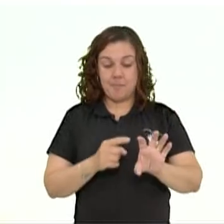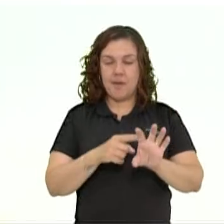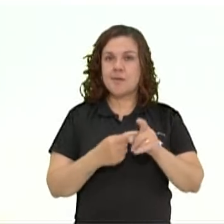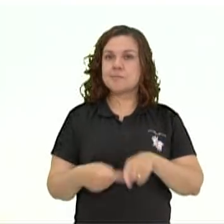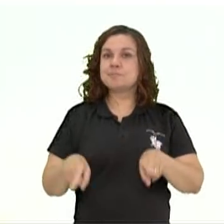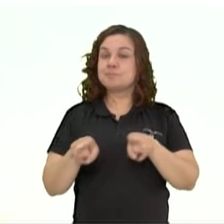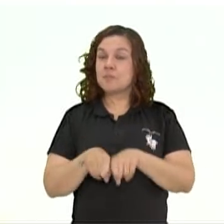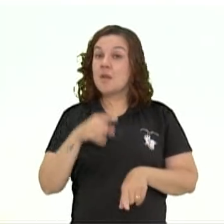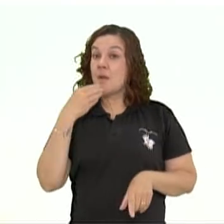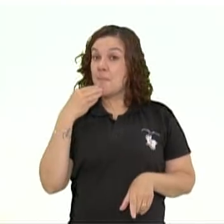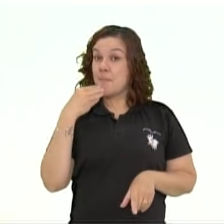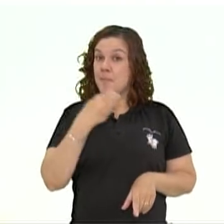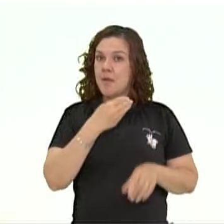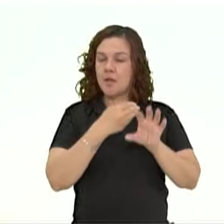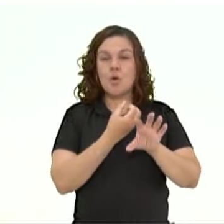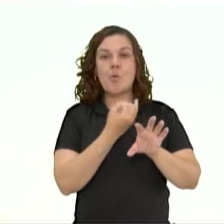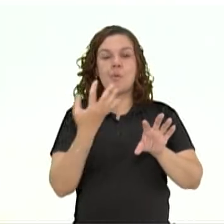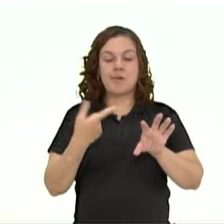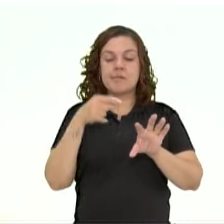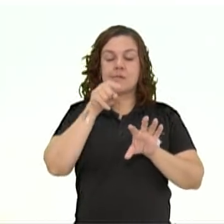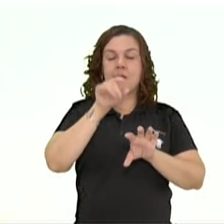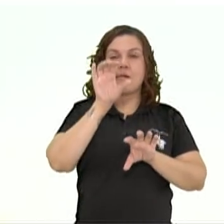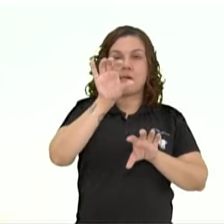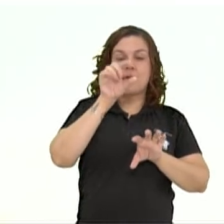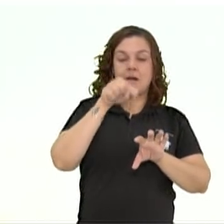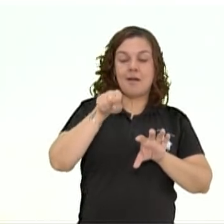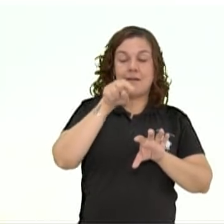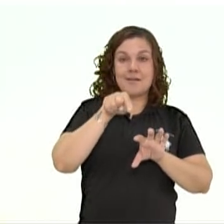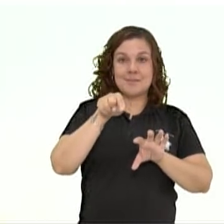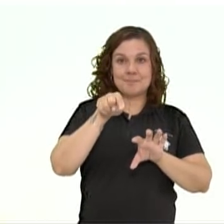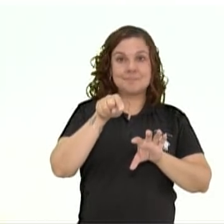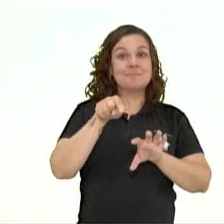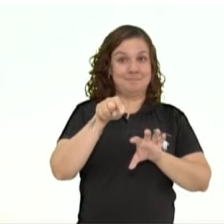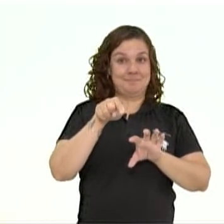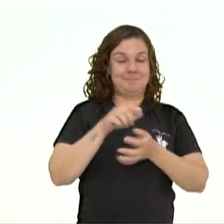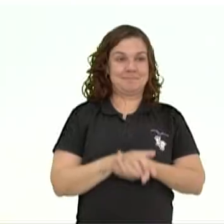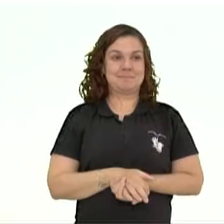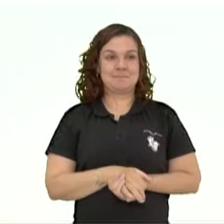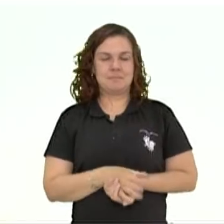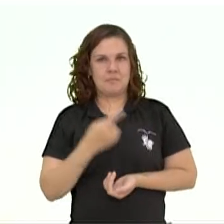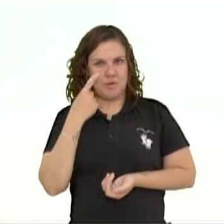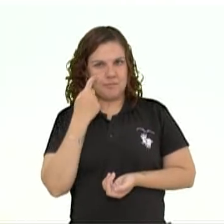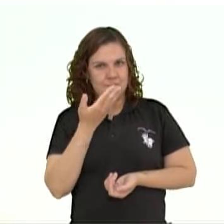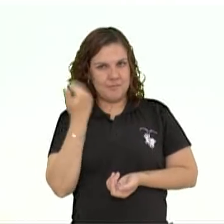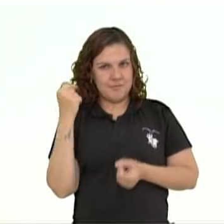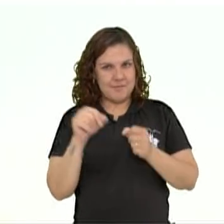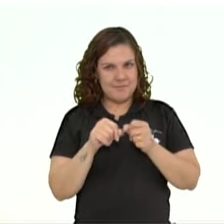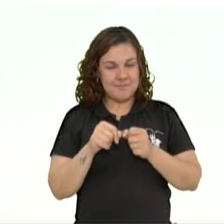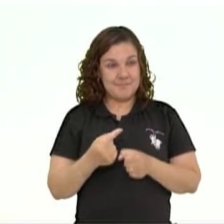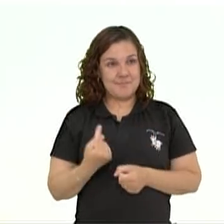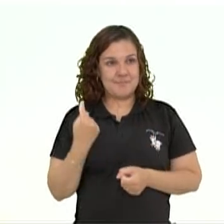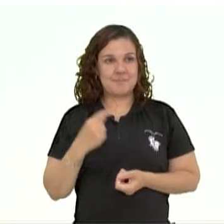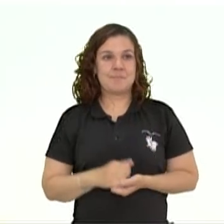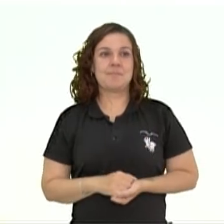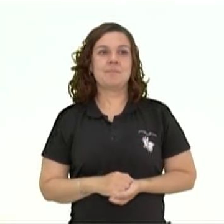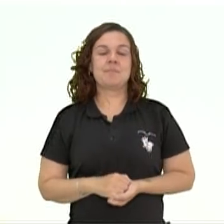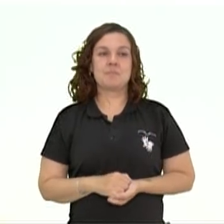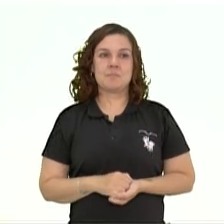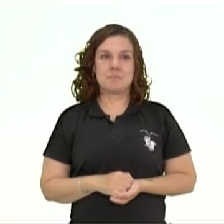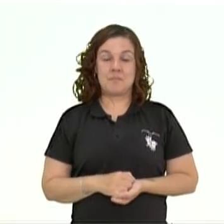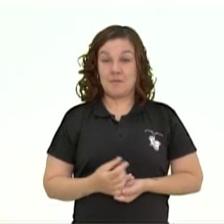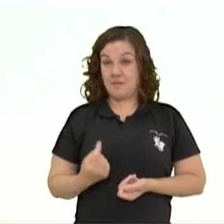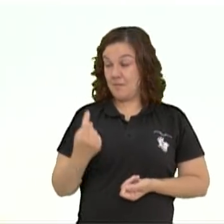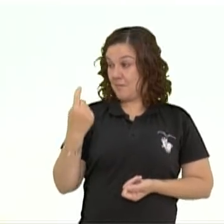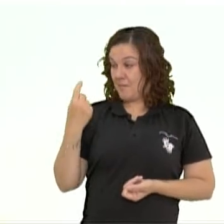vezes determina, quem manda quantas vezes eu vou multiplicar é o expoente, tá bom? Vamos fazer um exemplo? Então, olha aqui,